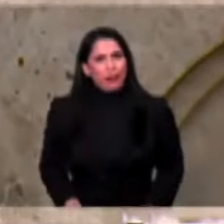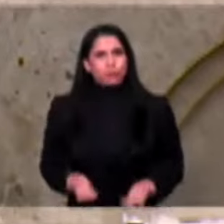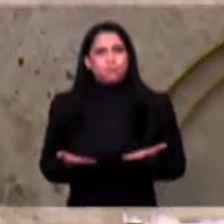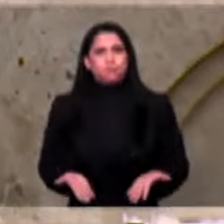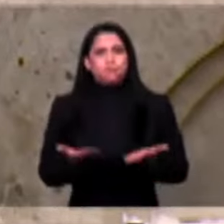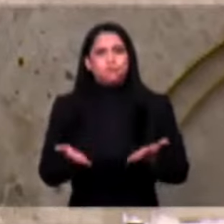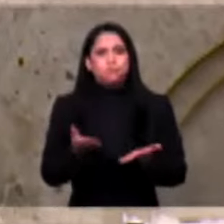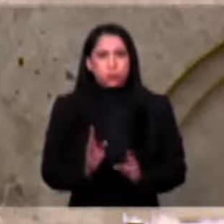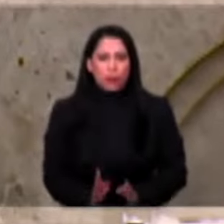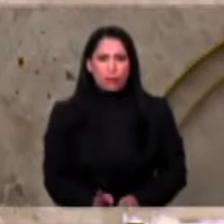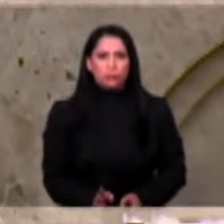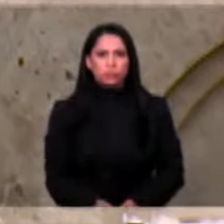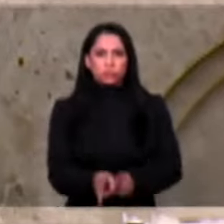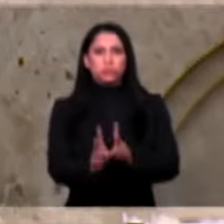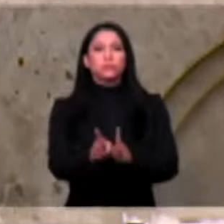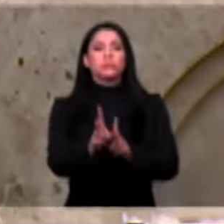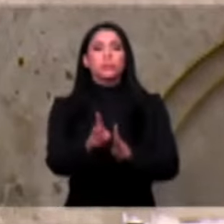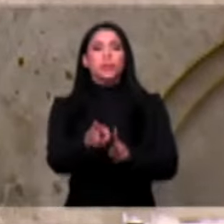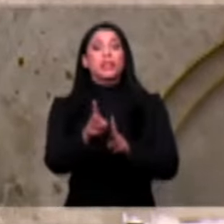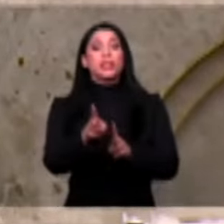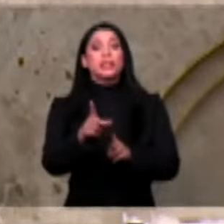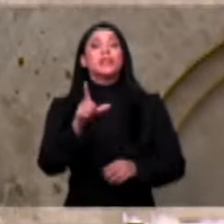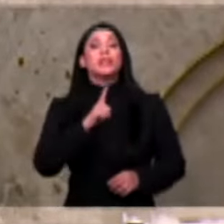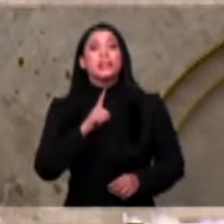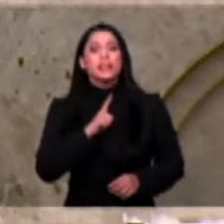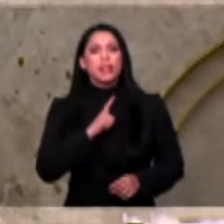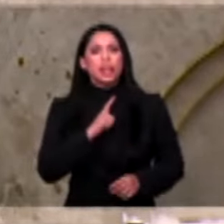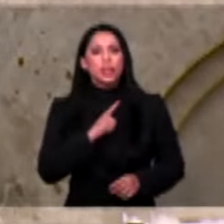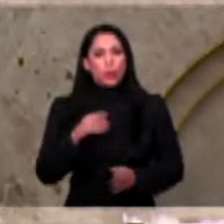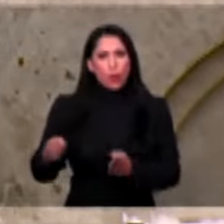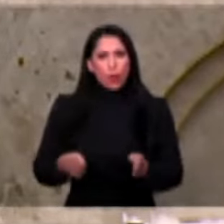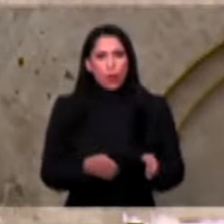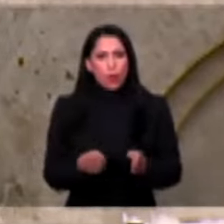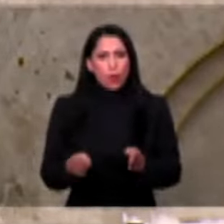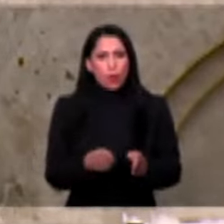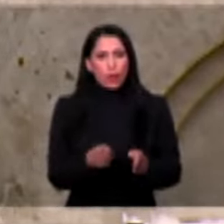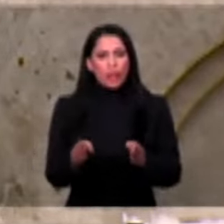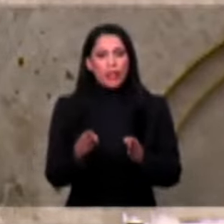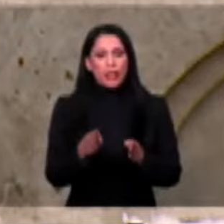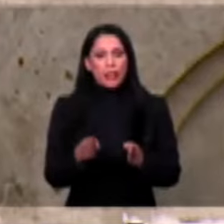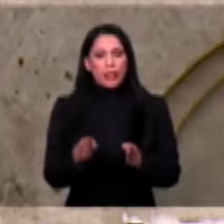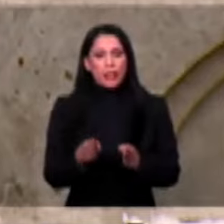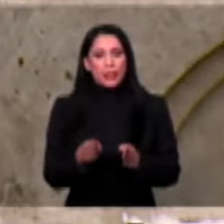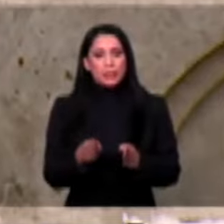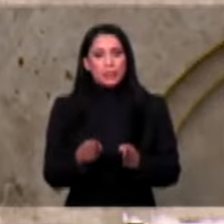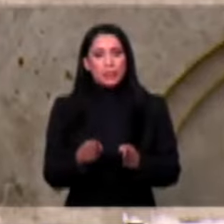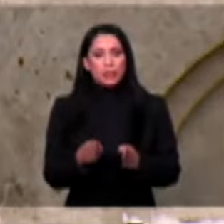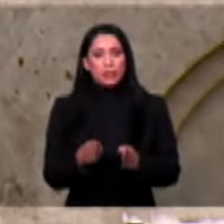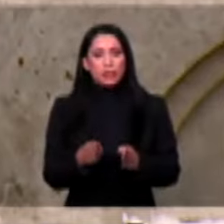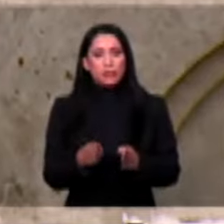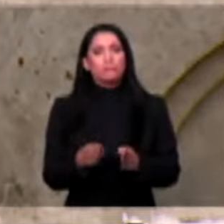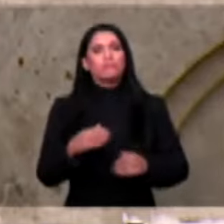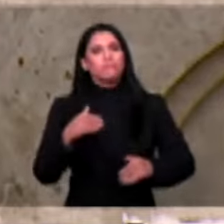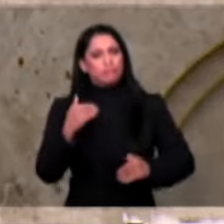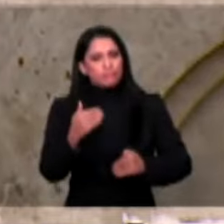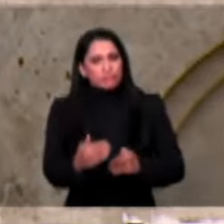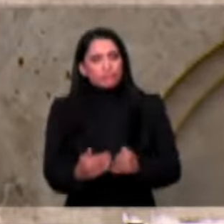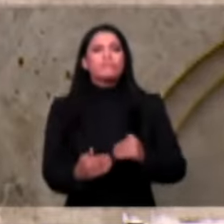a caminhar, mantendo vivo o caminho. Caminho cujo trilhar, passo a